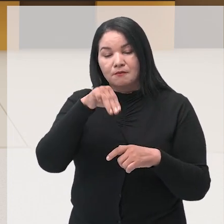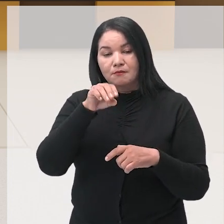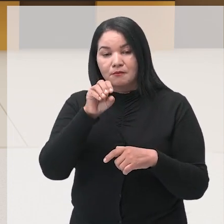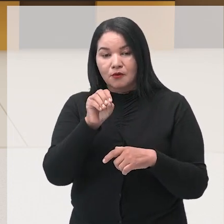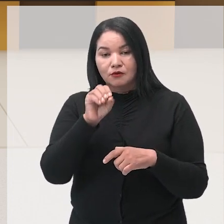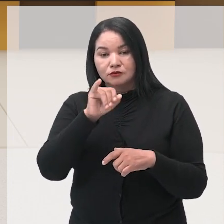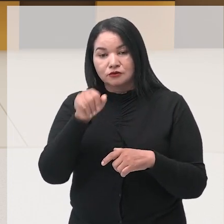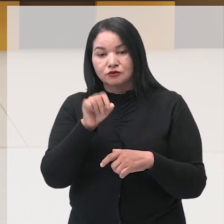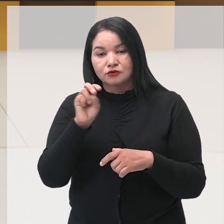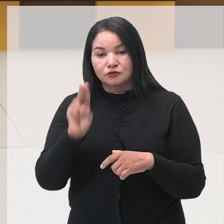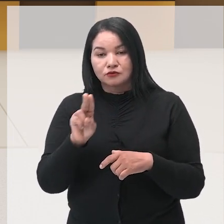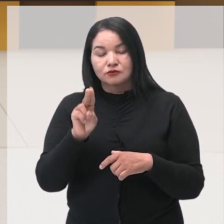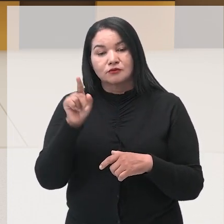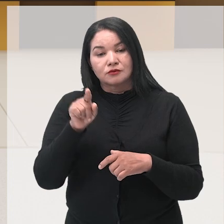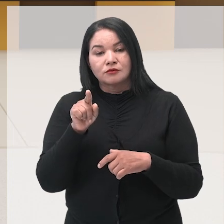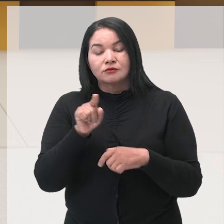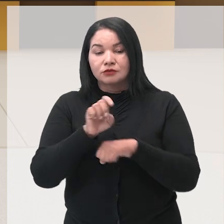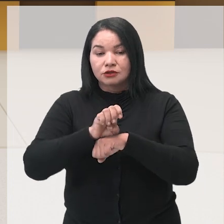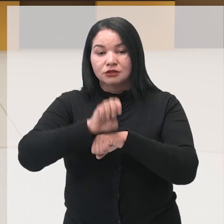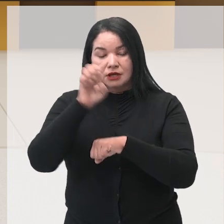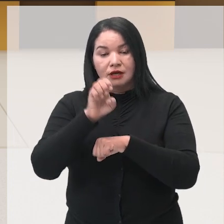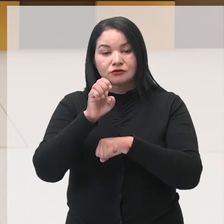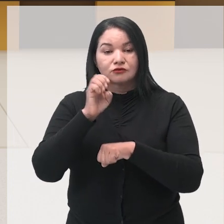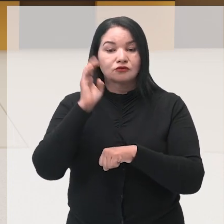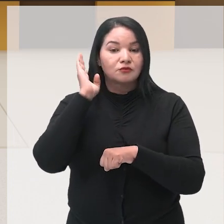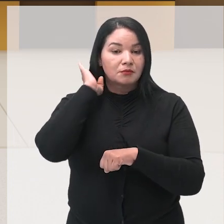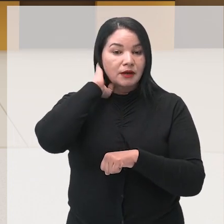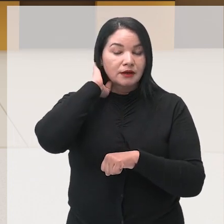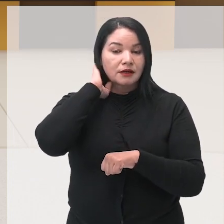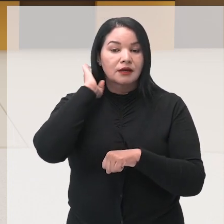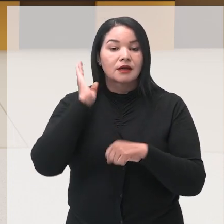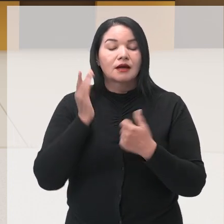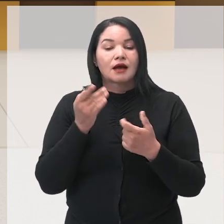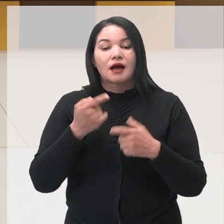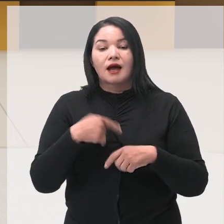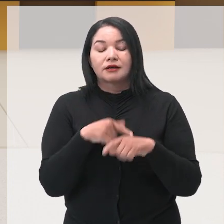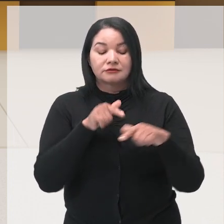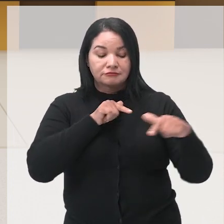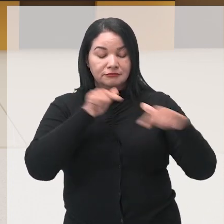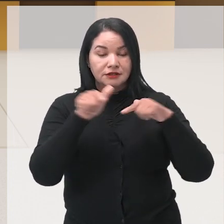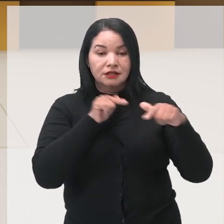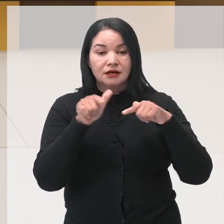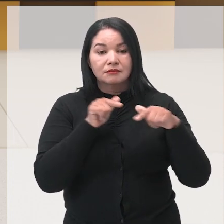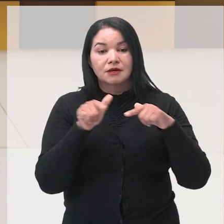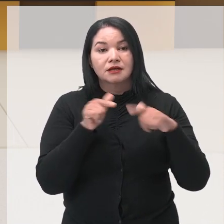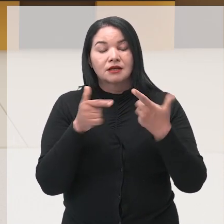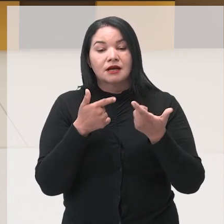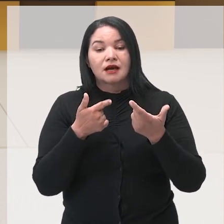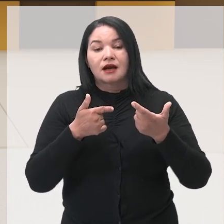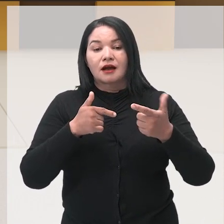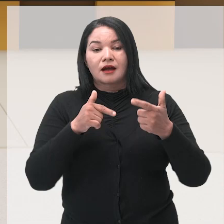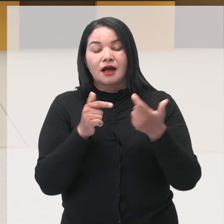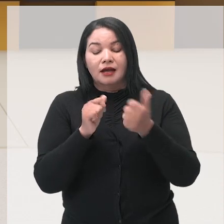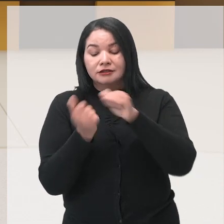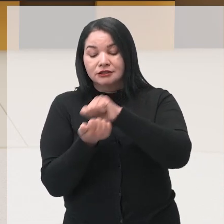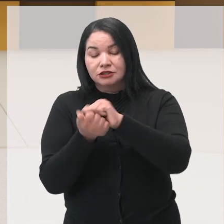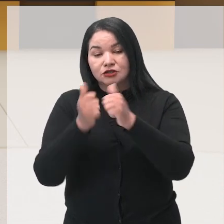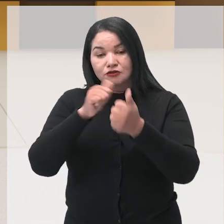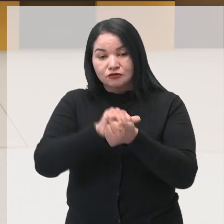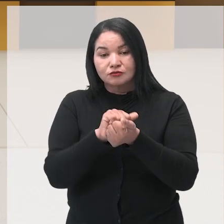no estado do Pará, e conseguiu, né, trabalhar com esses resíduos para